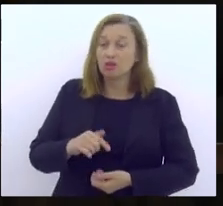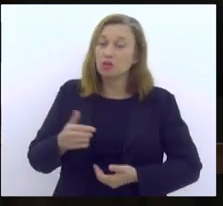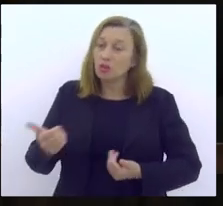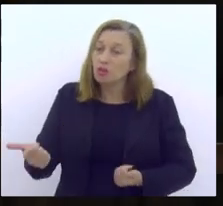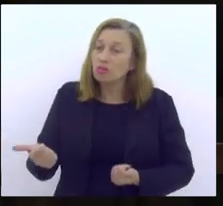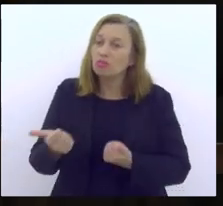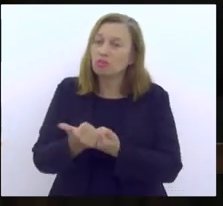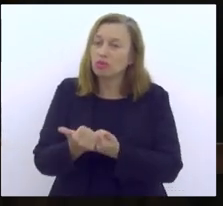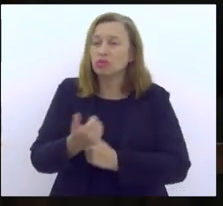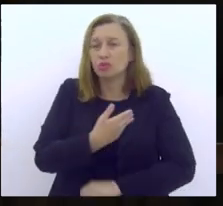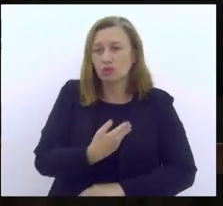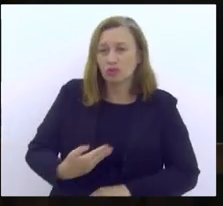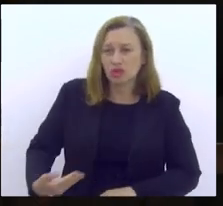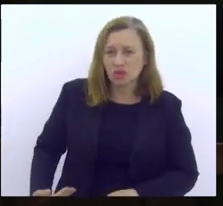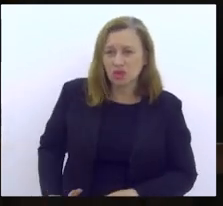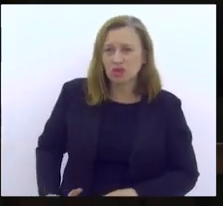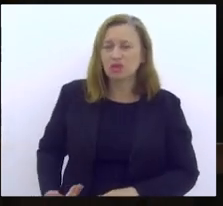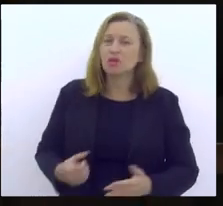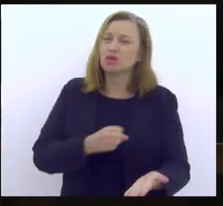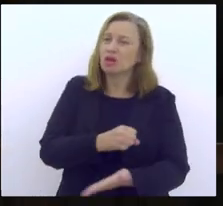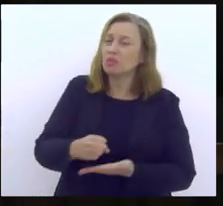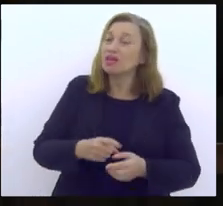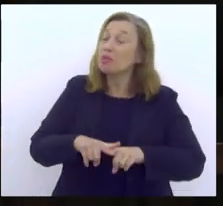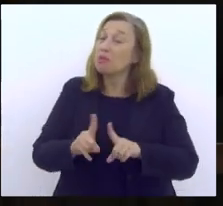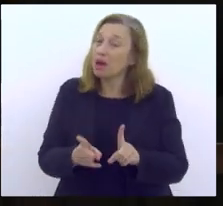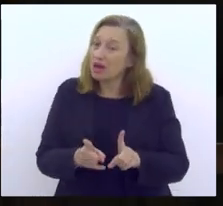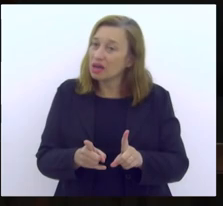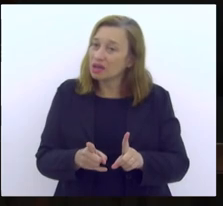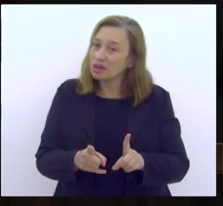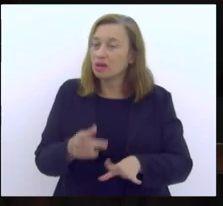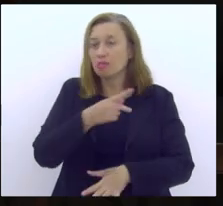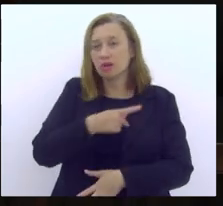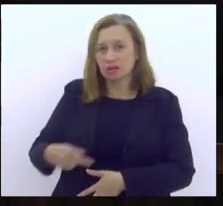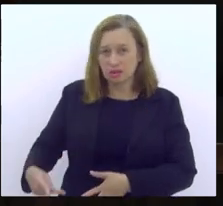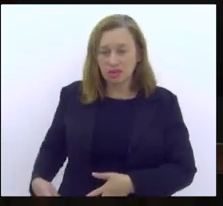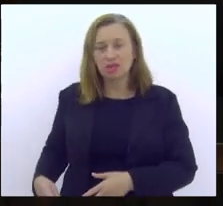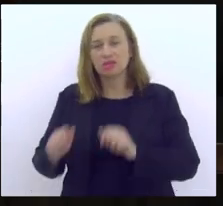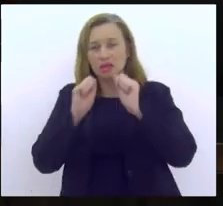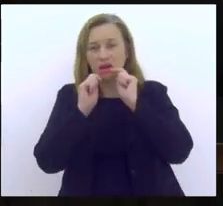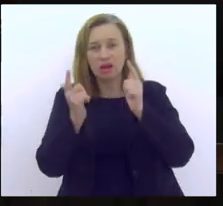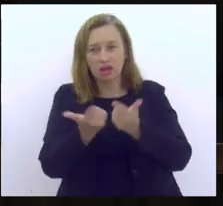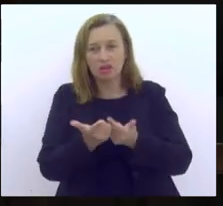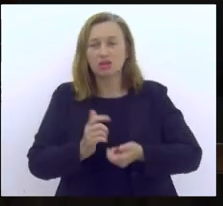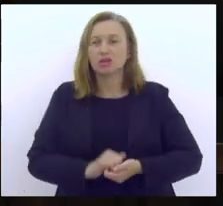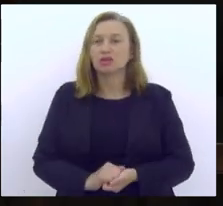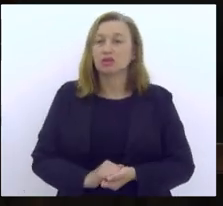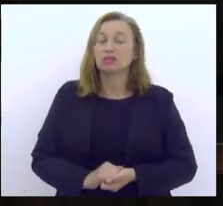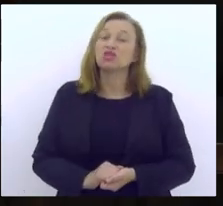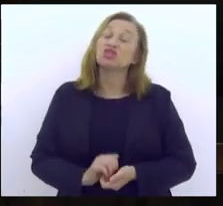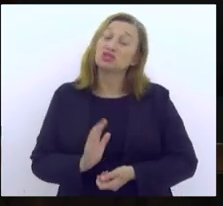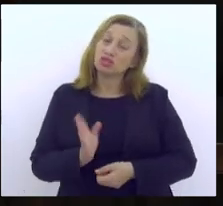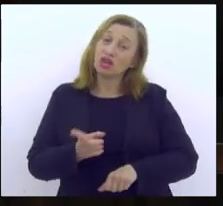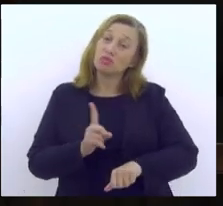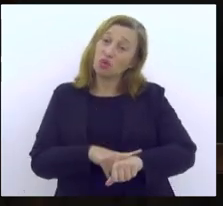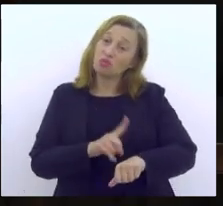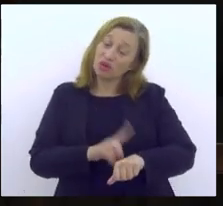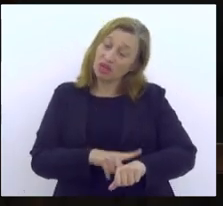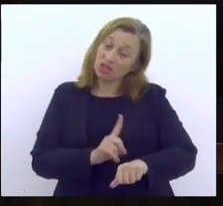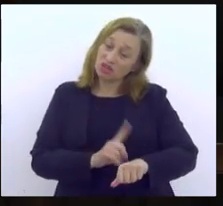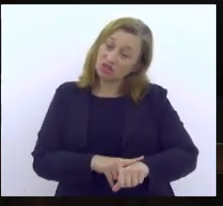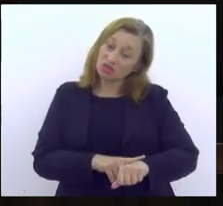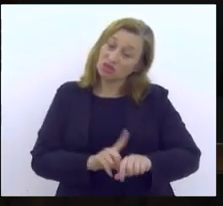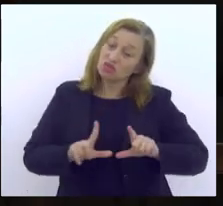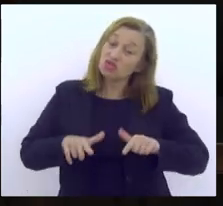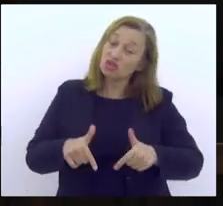governador, sendo da base, mas, acima de tudo, presidente do Poder Legislativo, passou da hora e iremos, a partir do